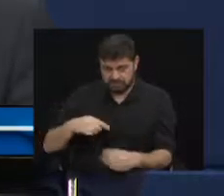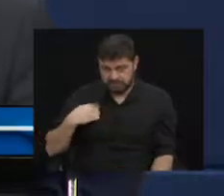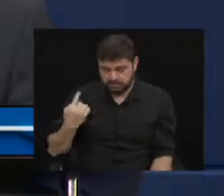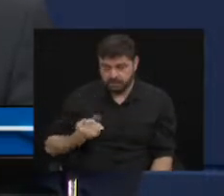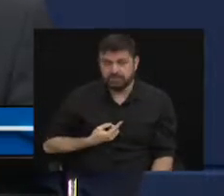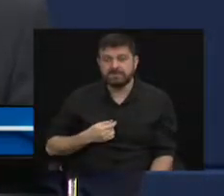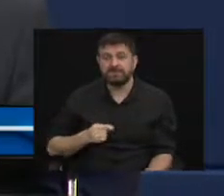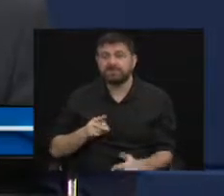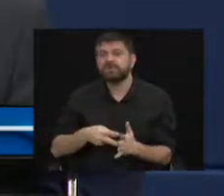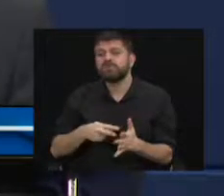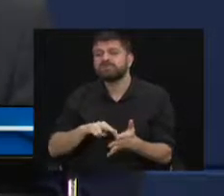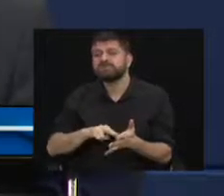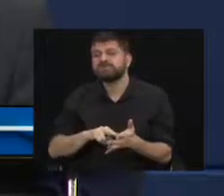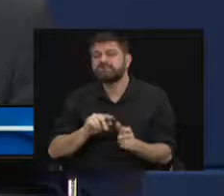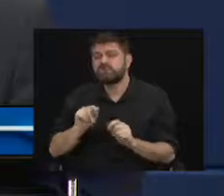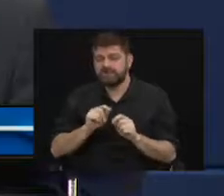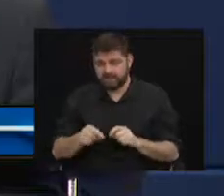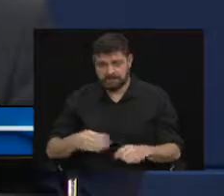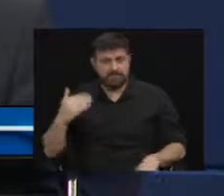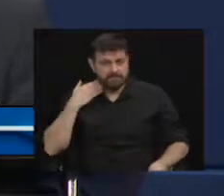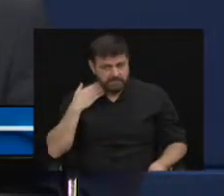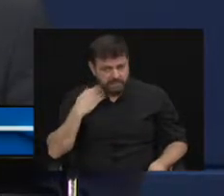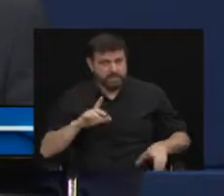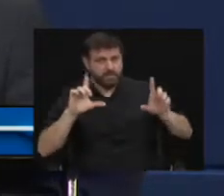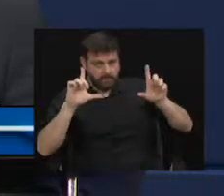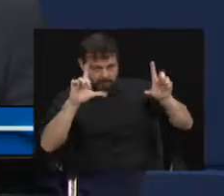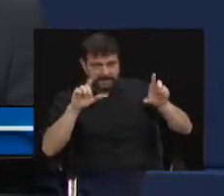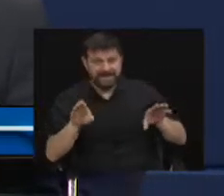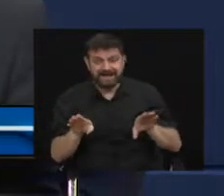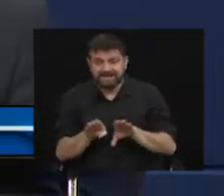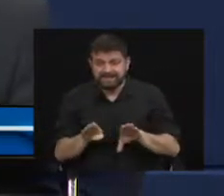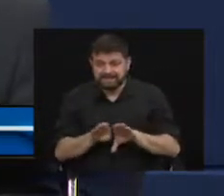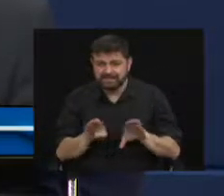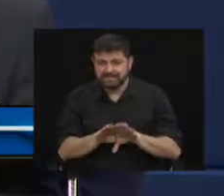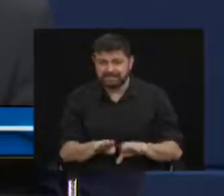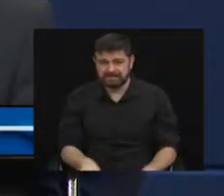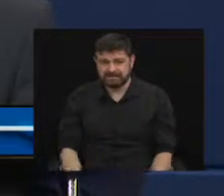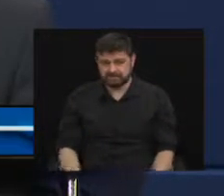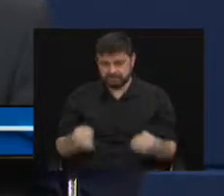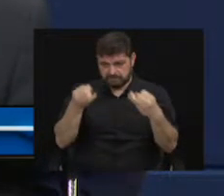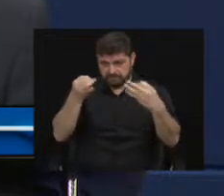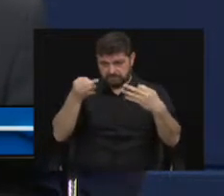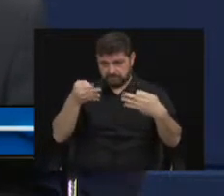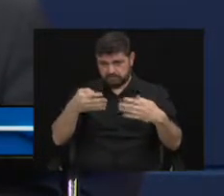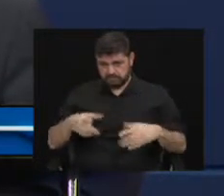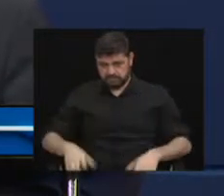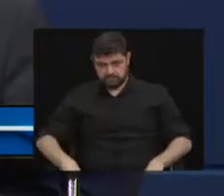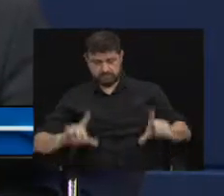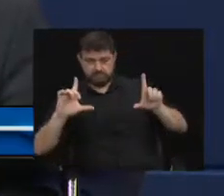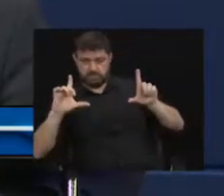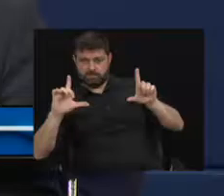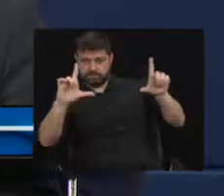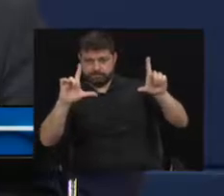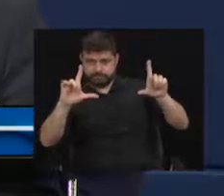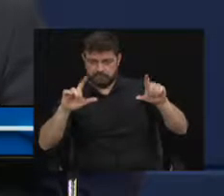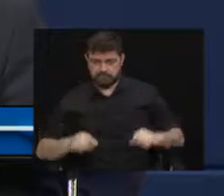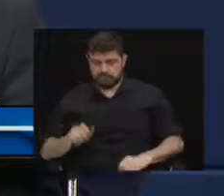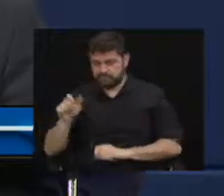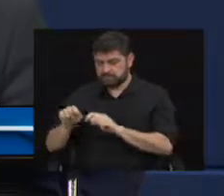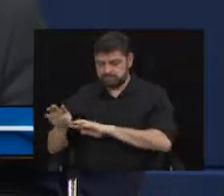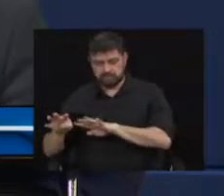Câmara. Que consta aqui na pauta como primeiro item, vereador Zé Carlos, um projeto de lei parecido com o que o senhor aprovou há um